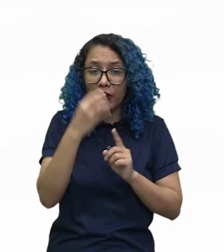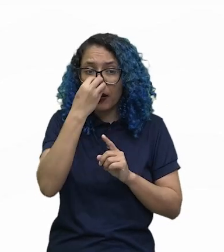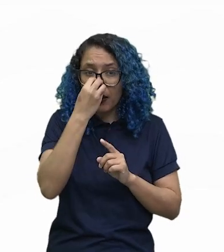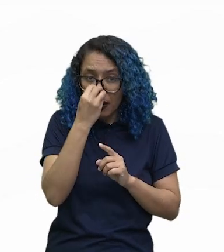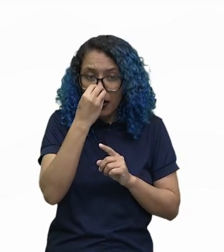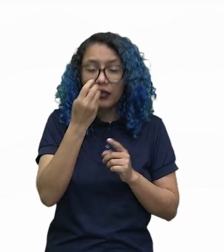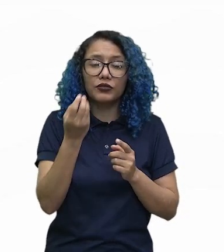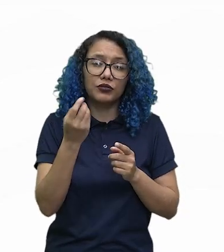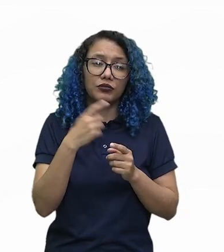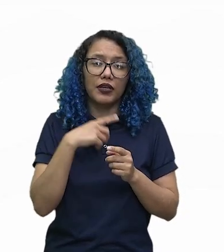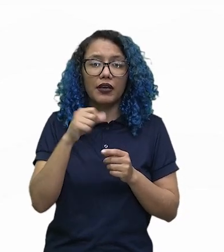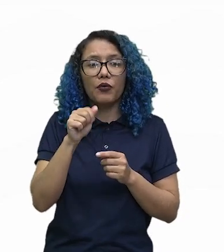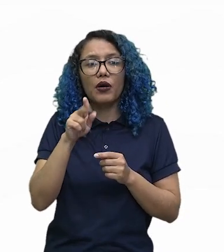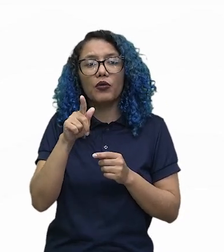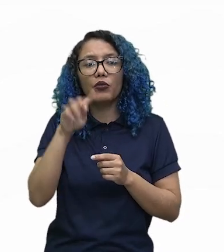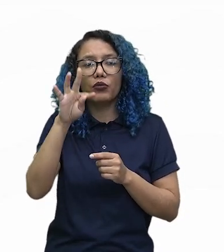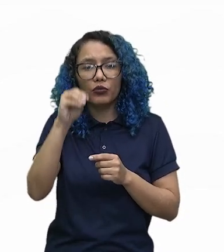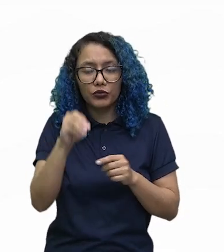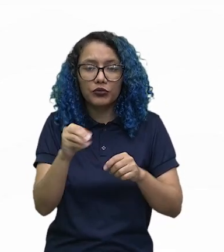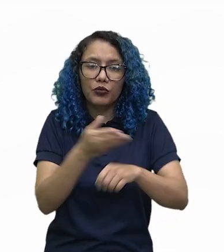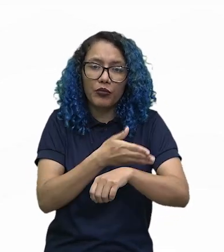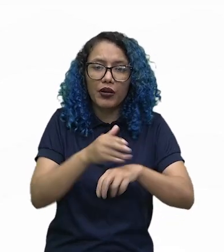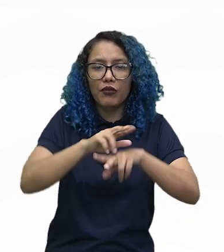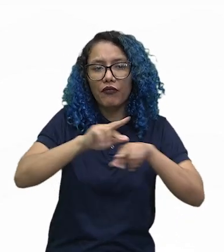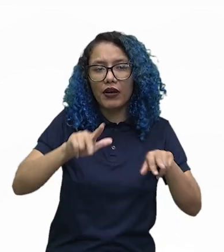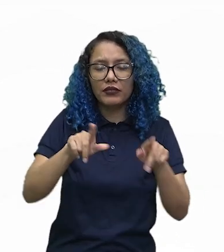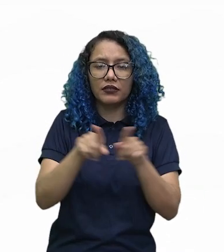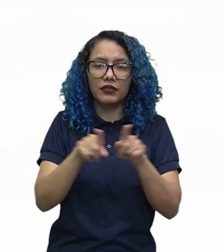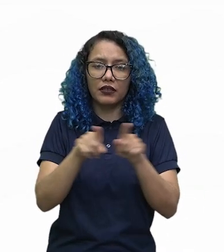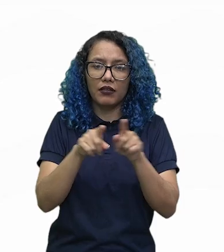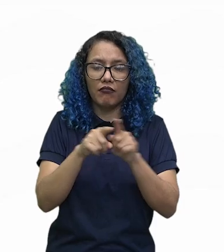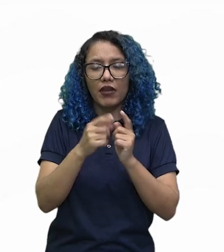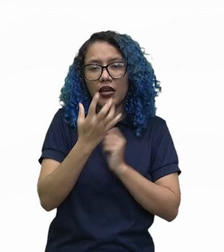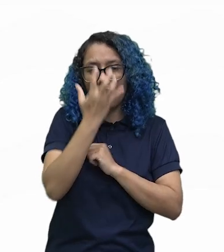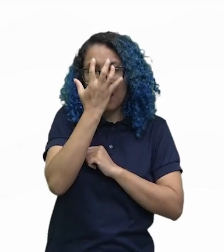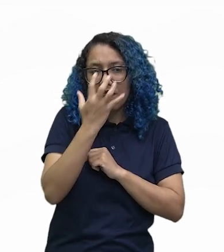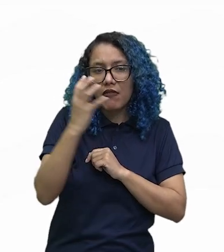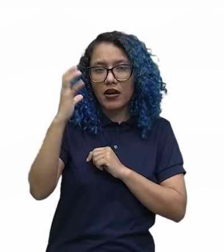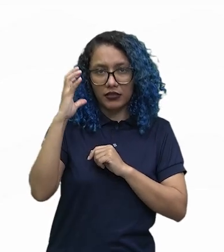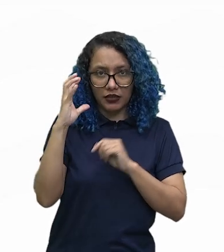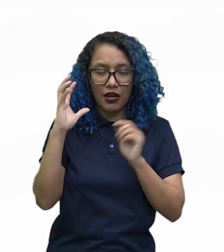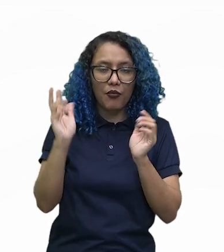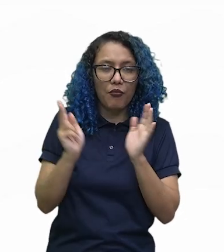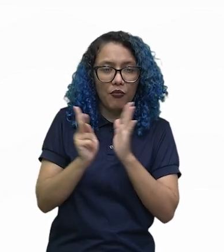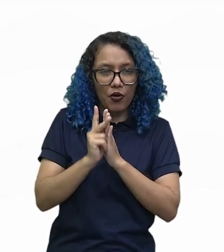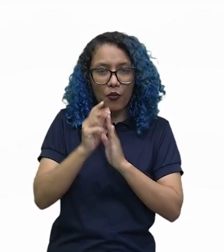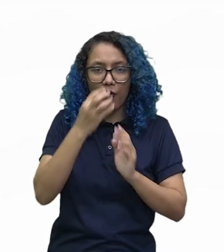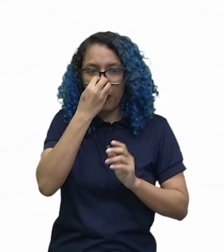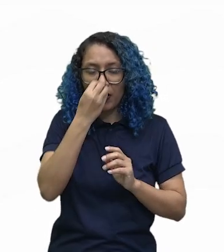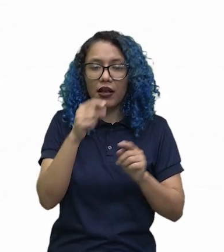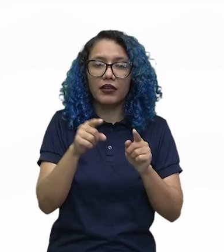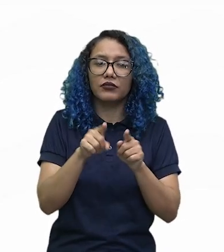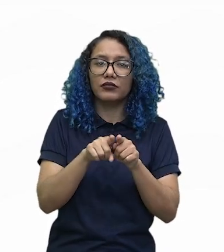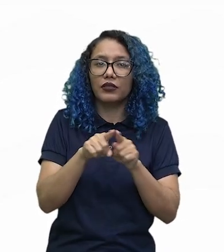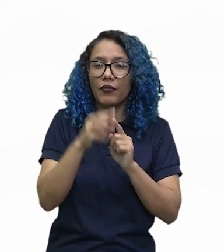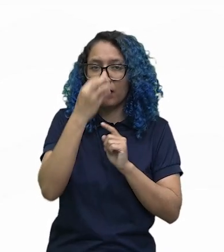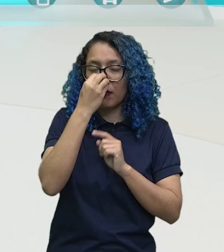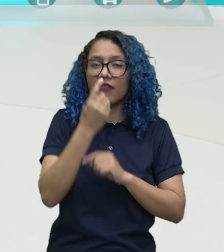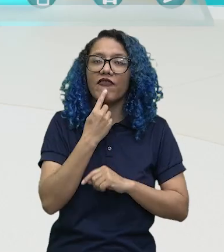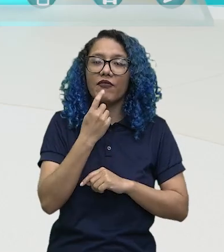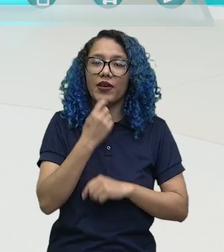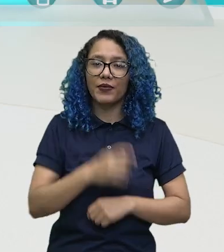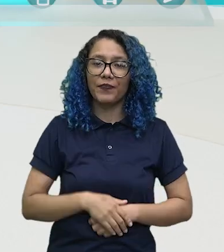História, tipos de palhaço, Augusto, branco, etc. A máscara do palhaço, o nariz